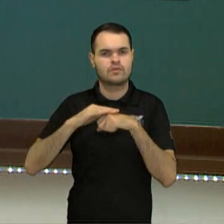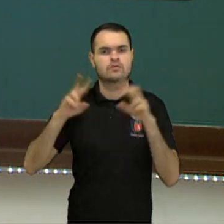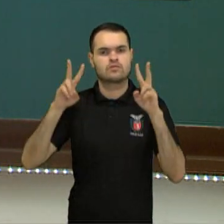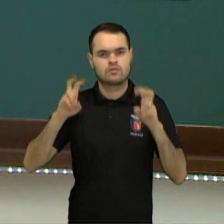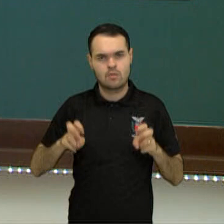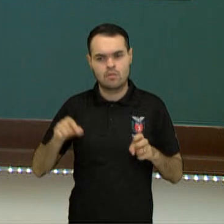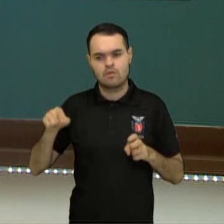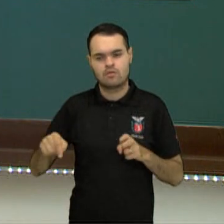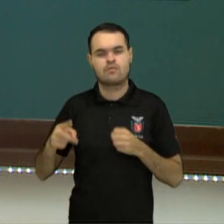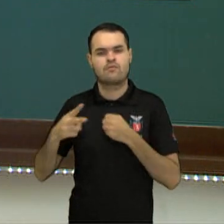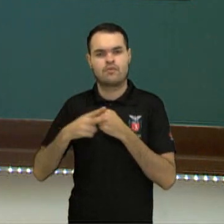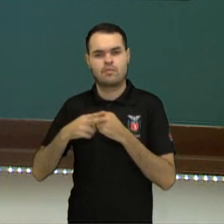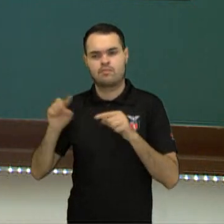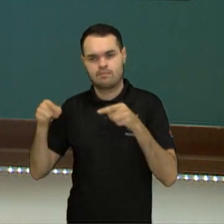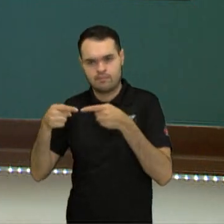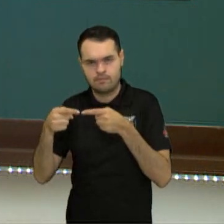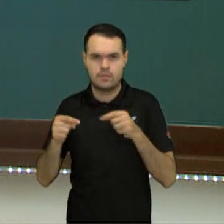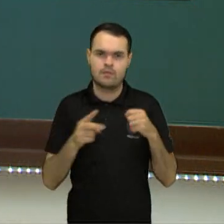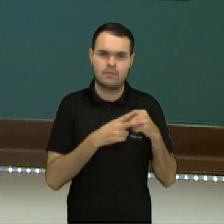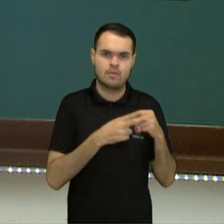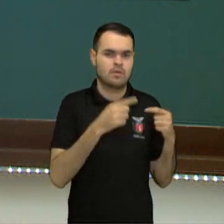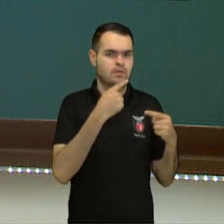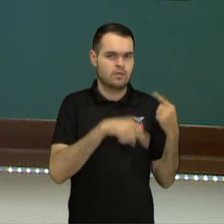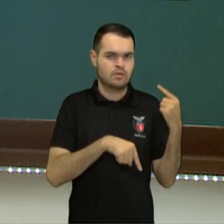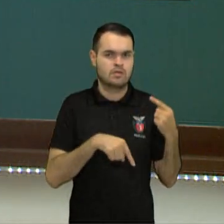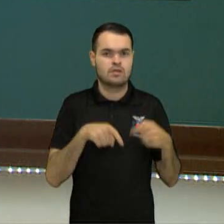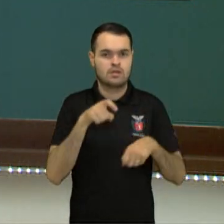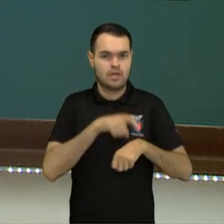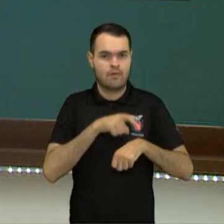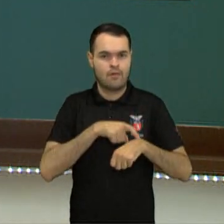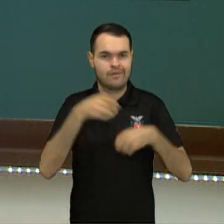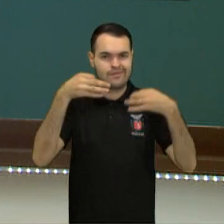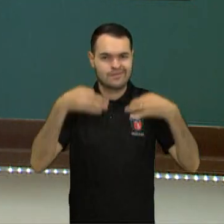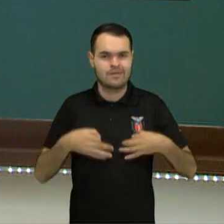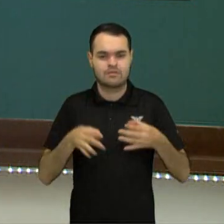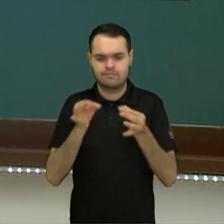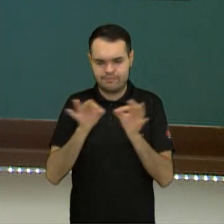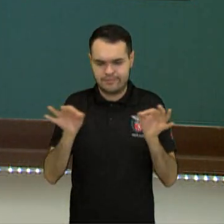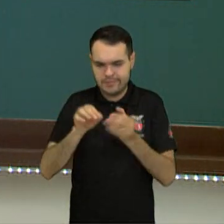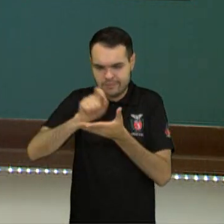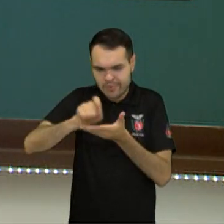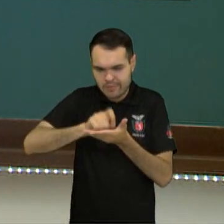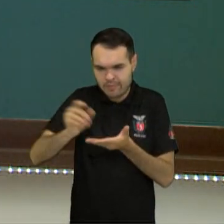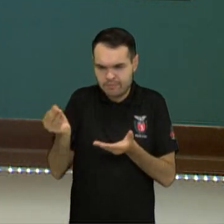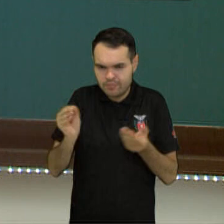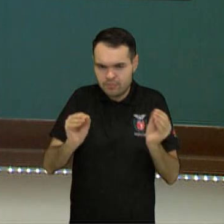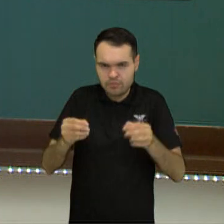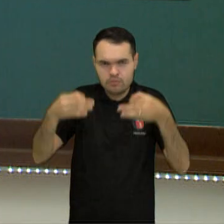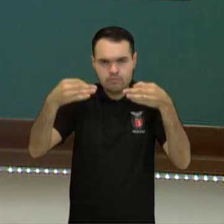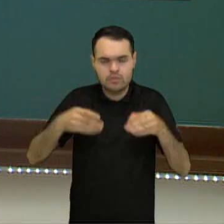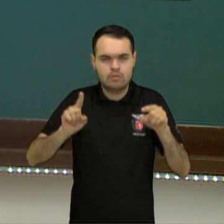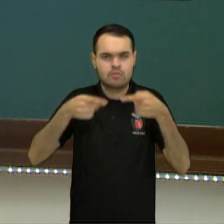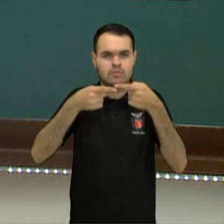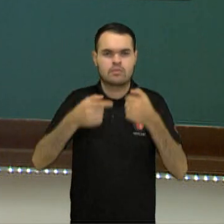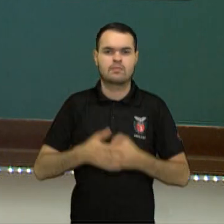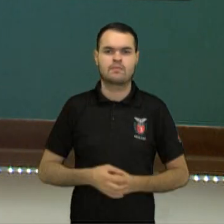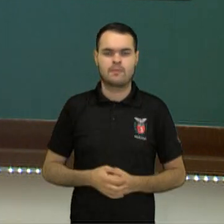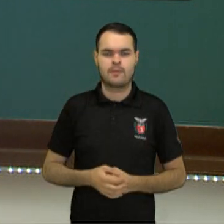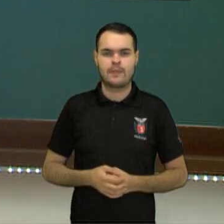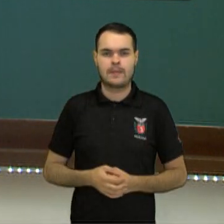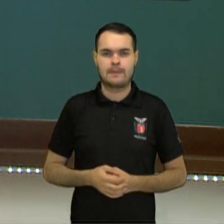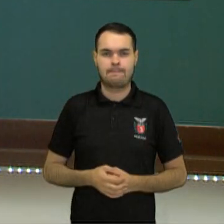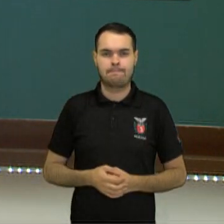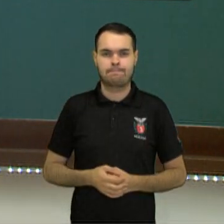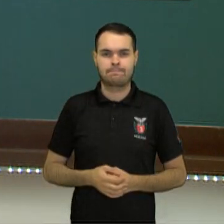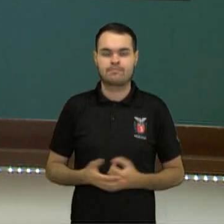possa conjugá-los de forma correta na hora de formar frases no passado simples, ok? Então vamos começar aqui